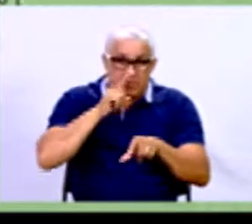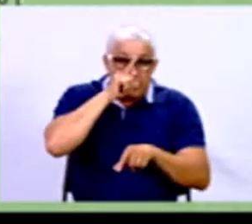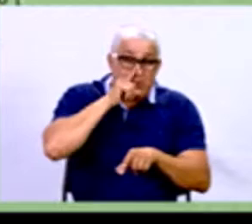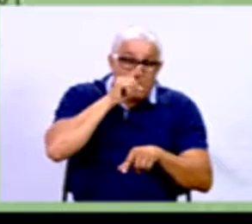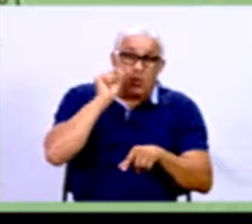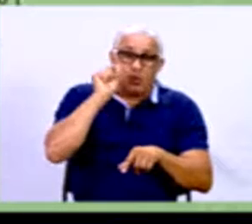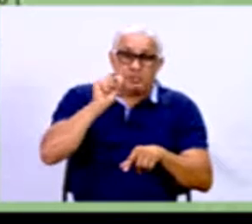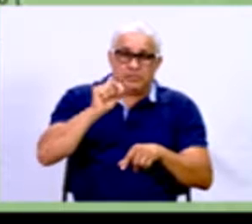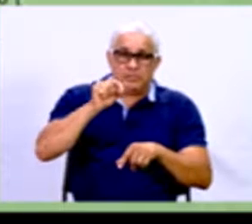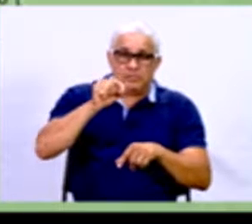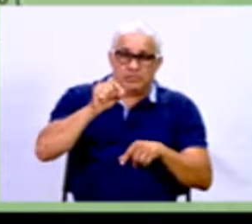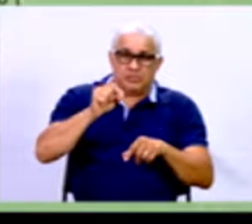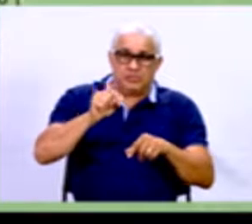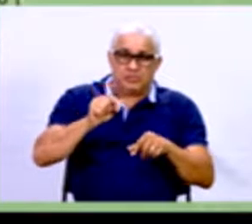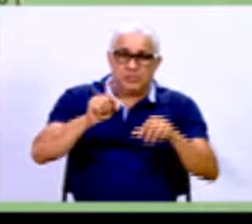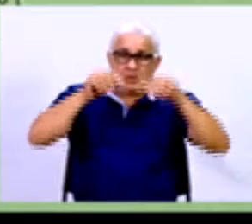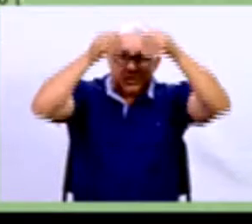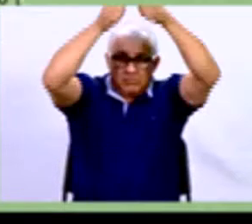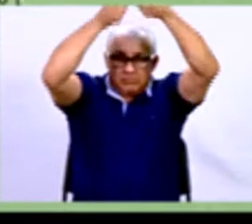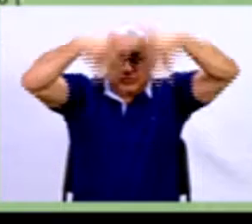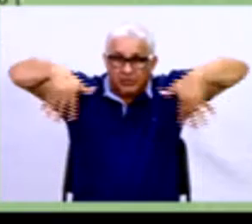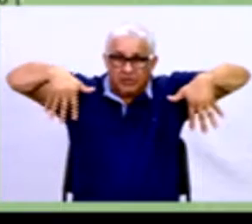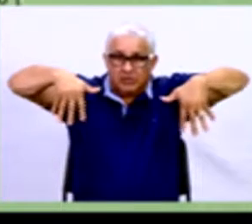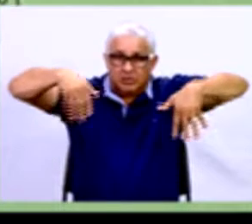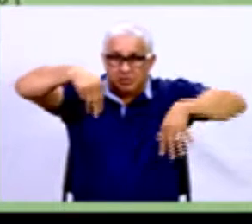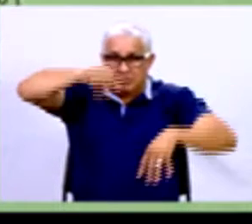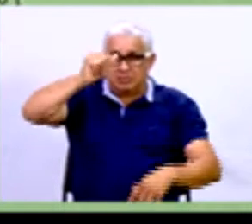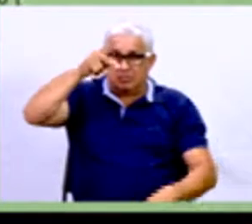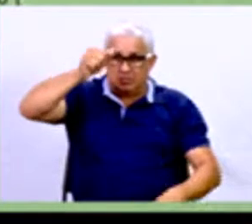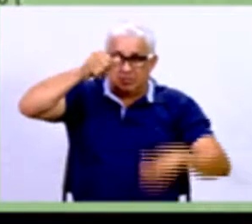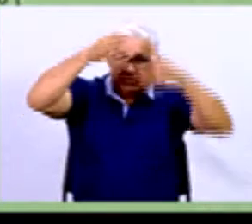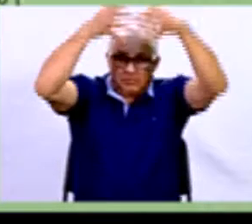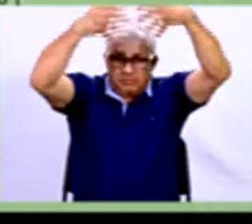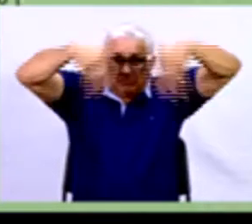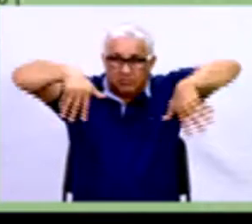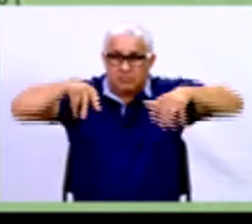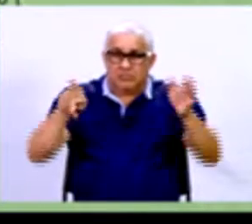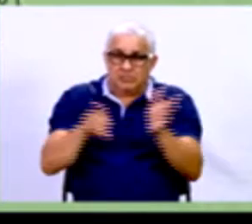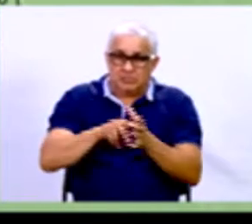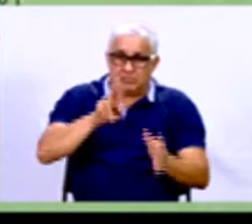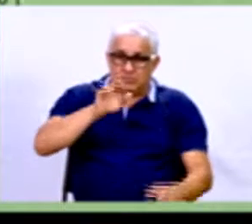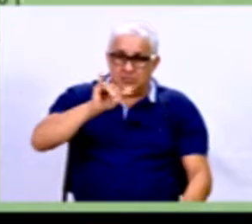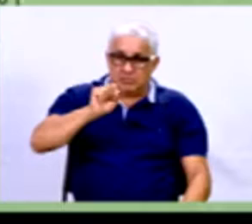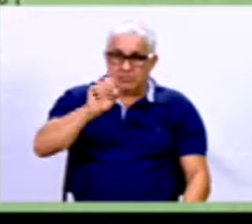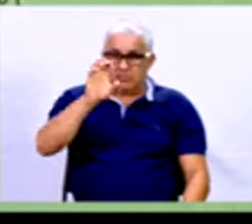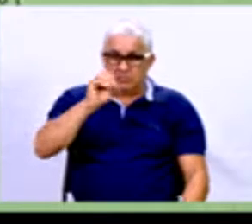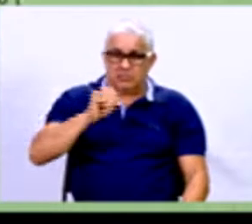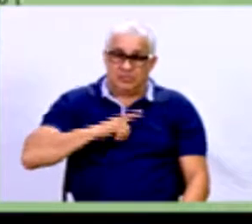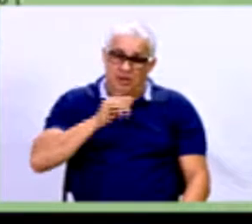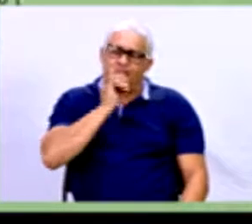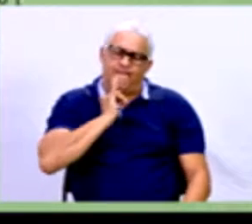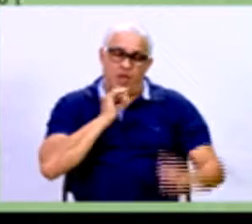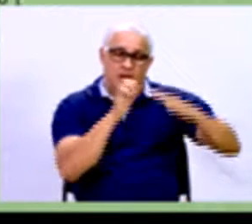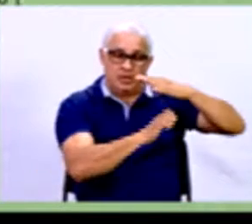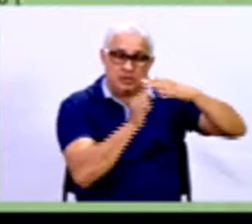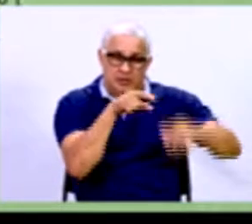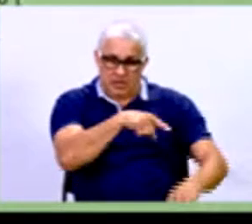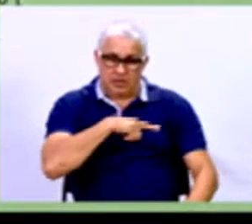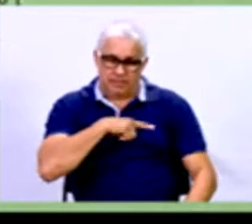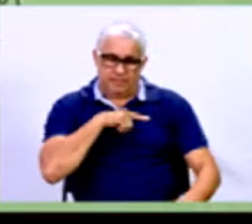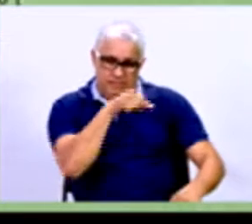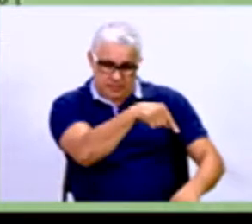mapa de riscos. Pessoal, veja bem, vamos imaginar assim, uma empresa, ela tem uma